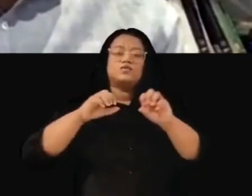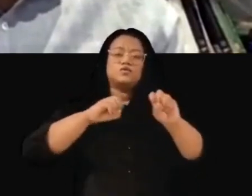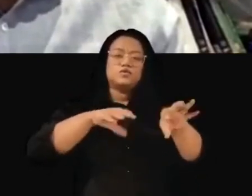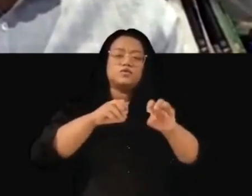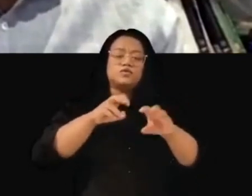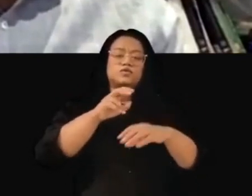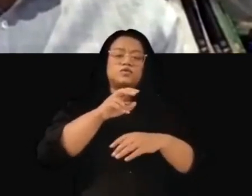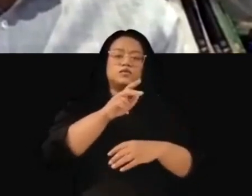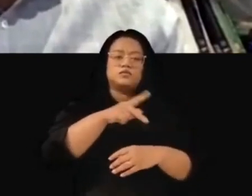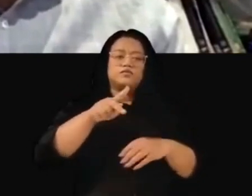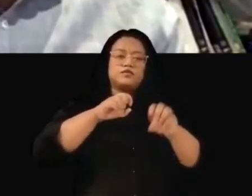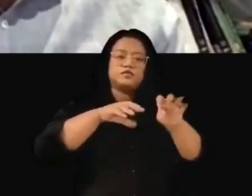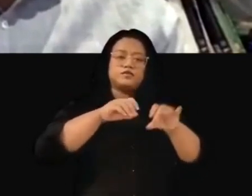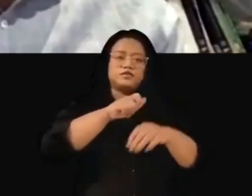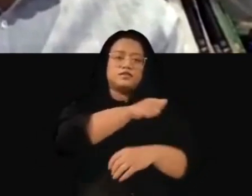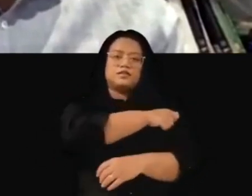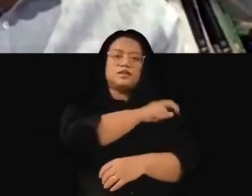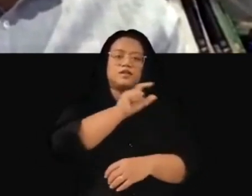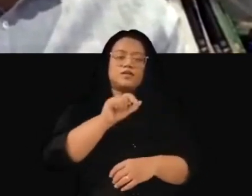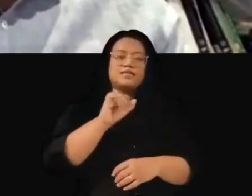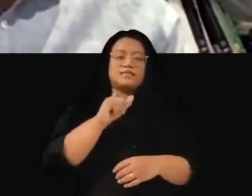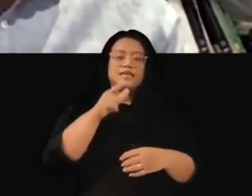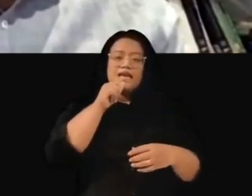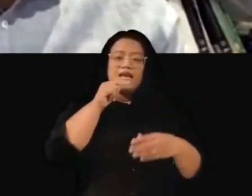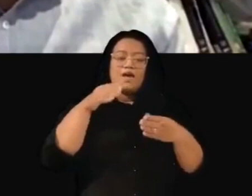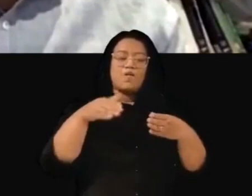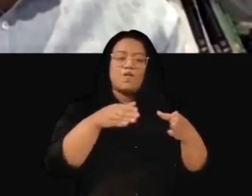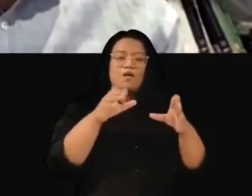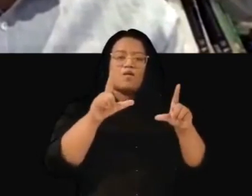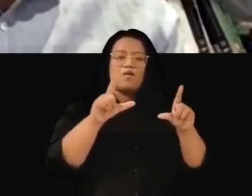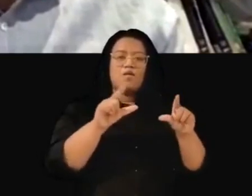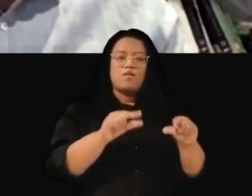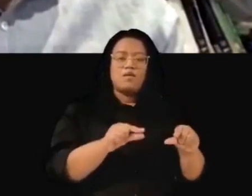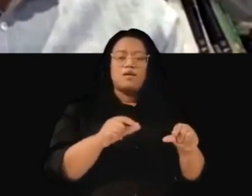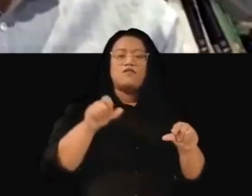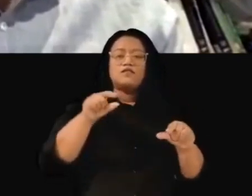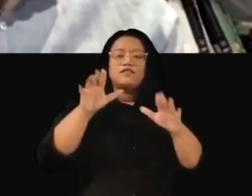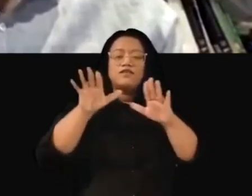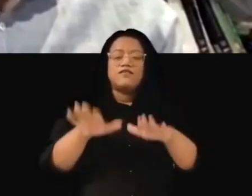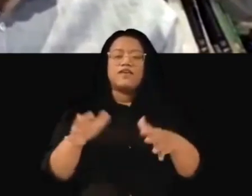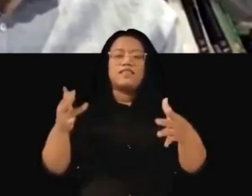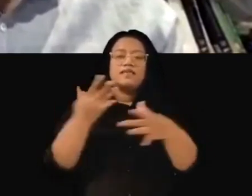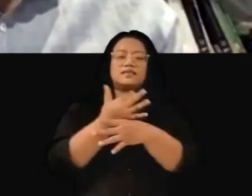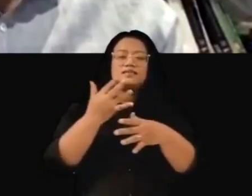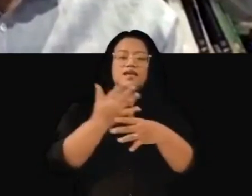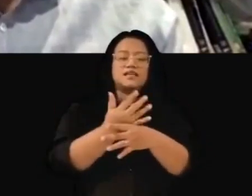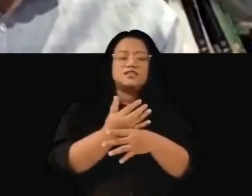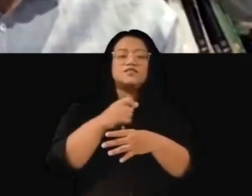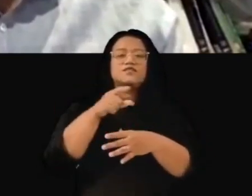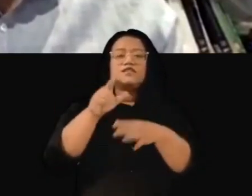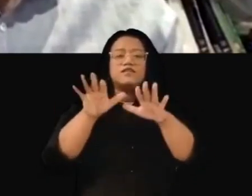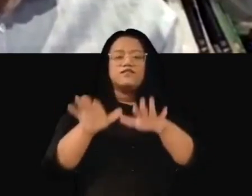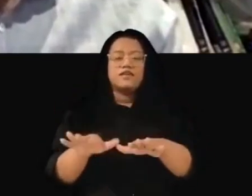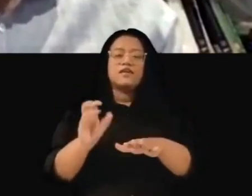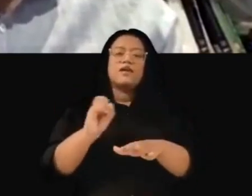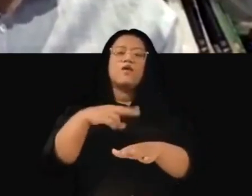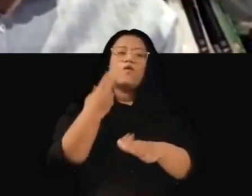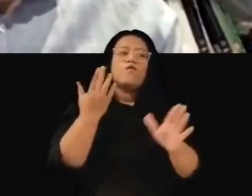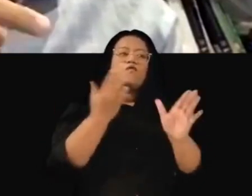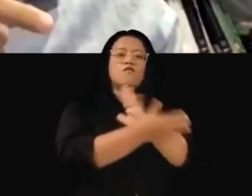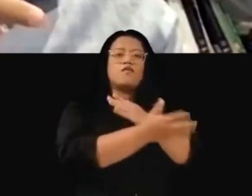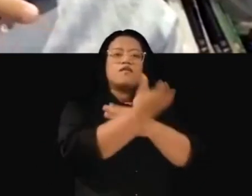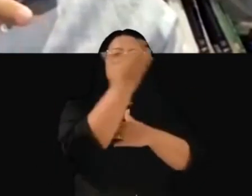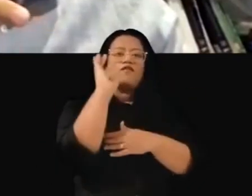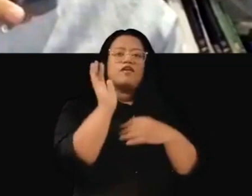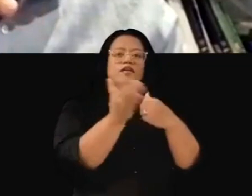escassez de água, você vai ficar na cidade ou você vai entrar na floresta? Se você tiver uma situação de escassez de alimento, você vai correr para o supermercado ou